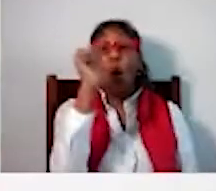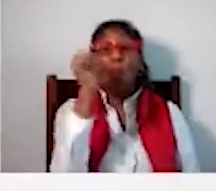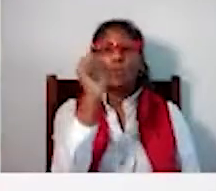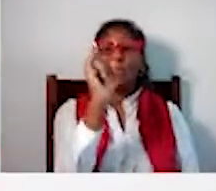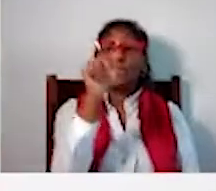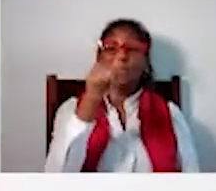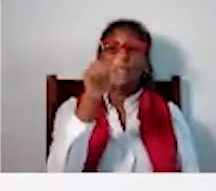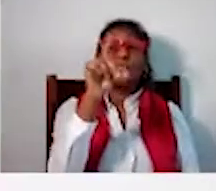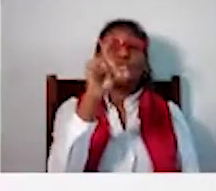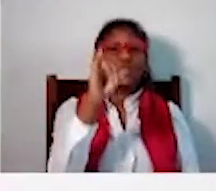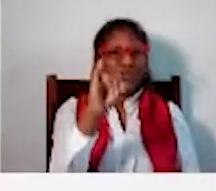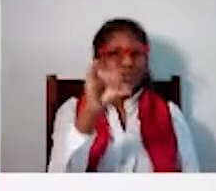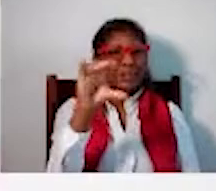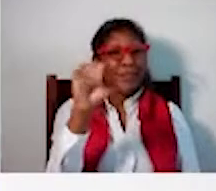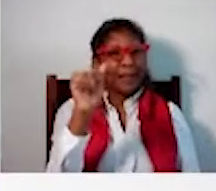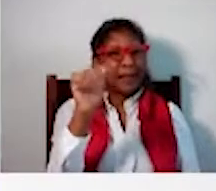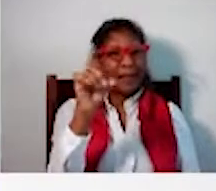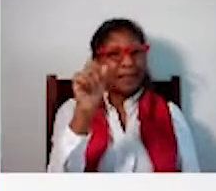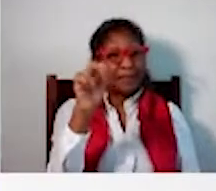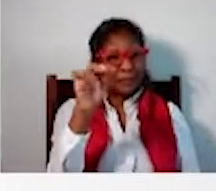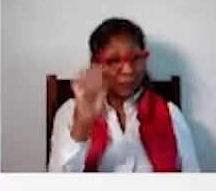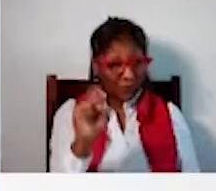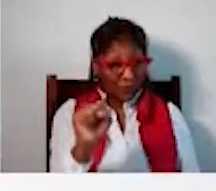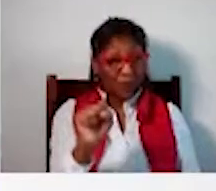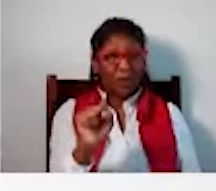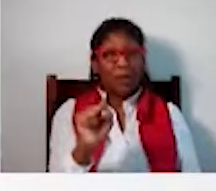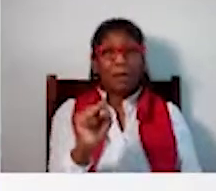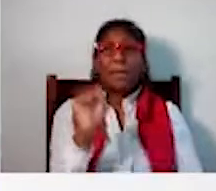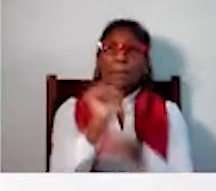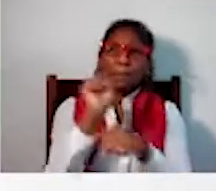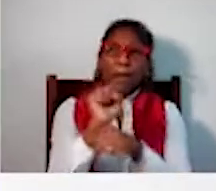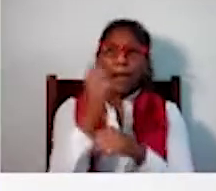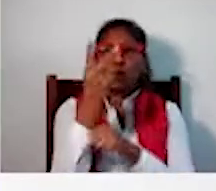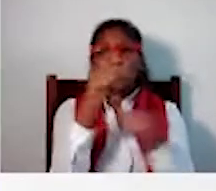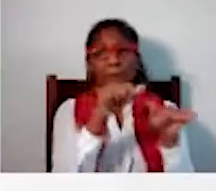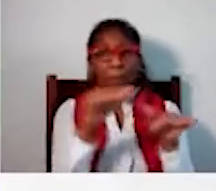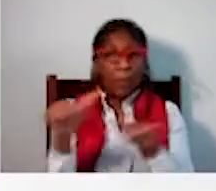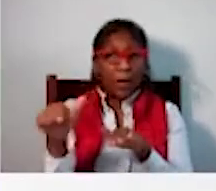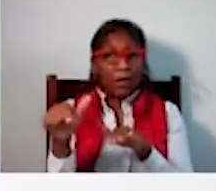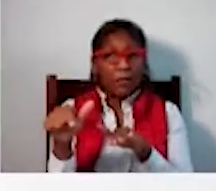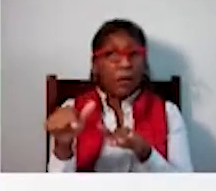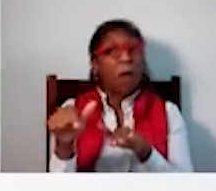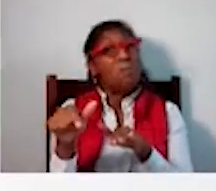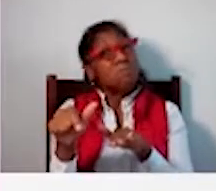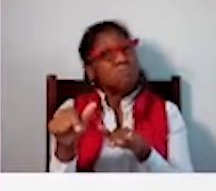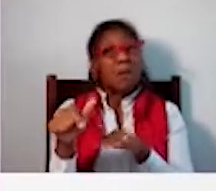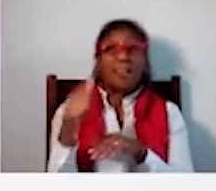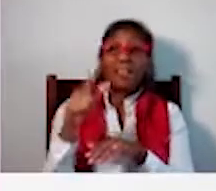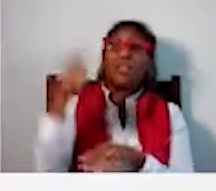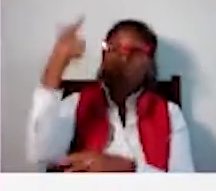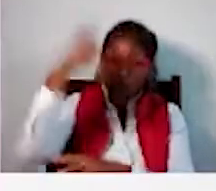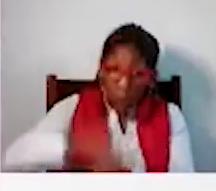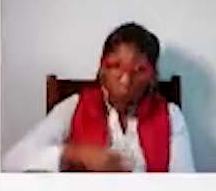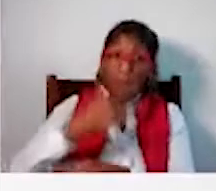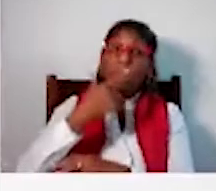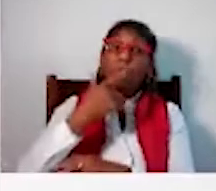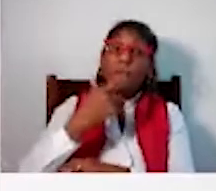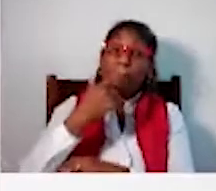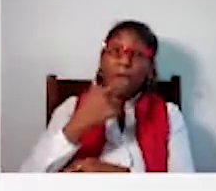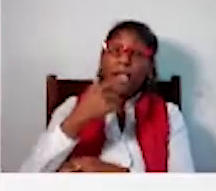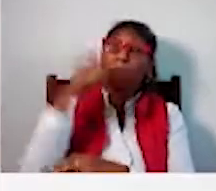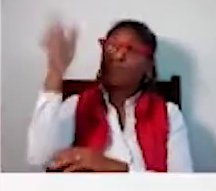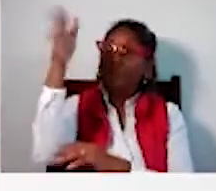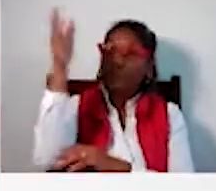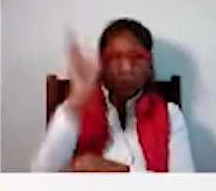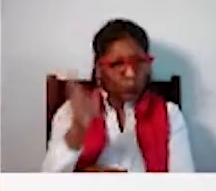isso sem precisar esperar as 2 semanas. No entanto, se houver uma reincidência na bandeira vermelha fora deste